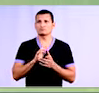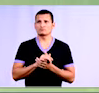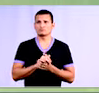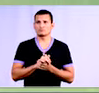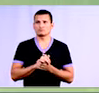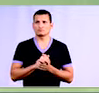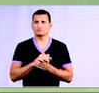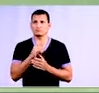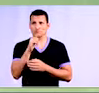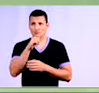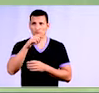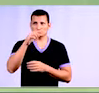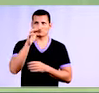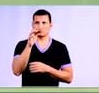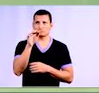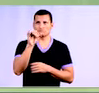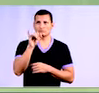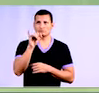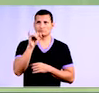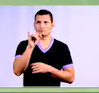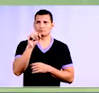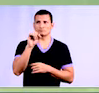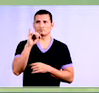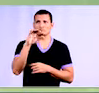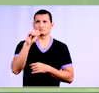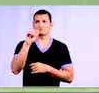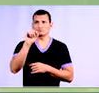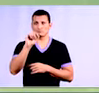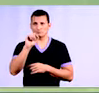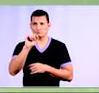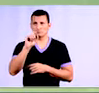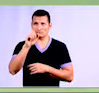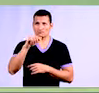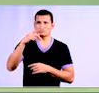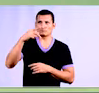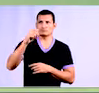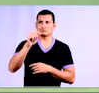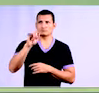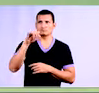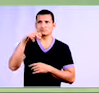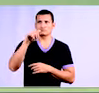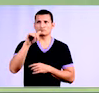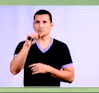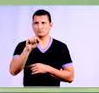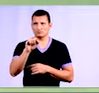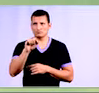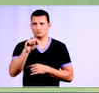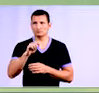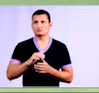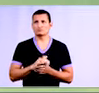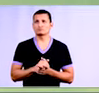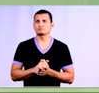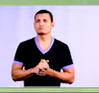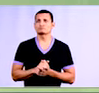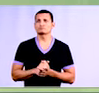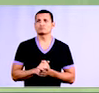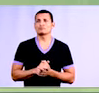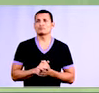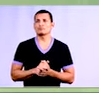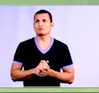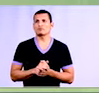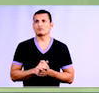memória física. Nós estamos falando das páginas, porque nós estamos tratando de memória lógica.